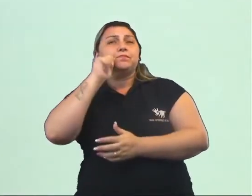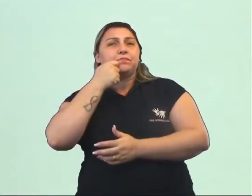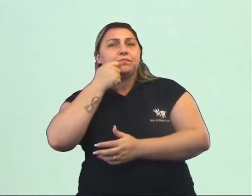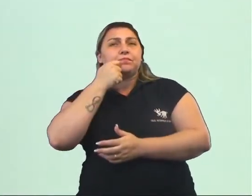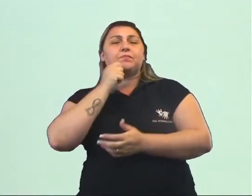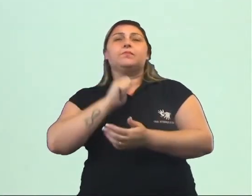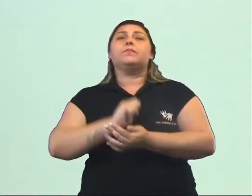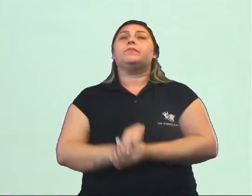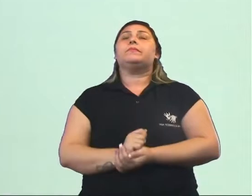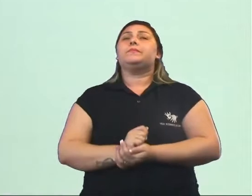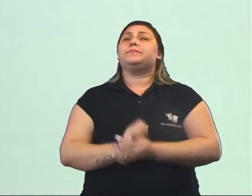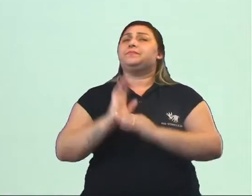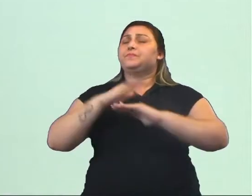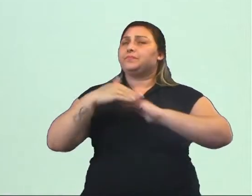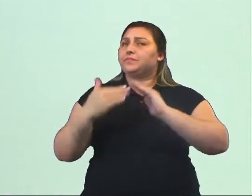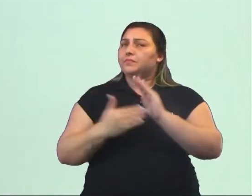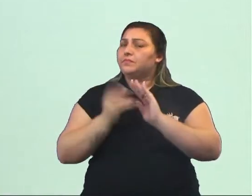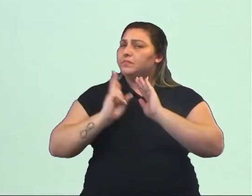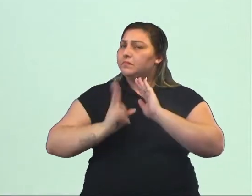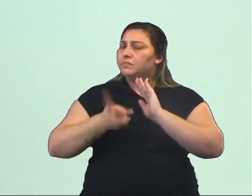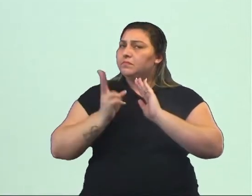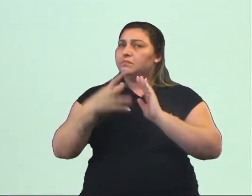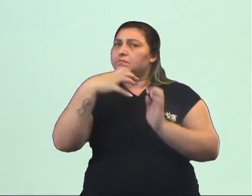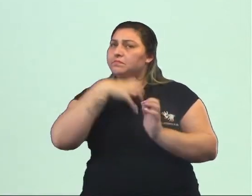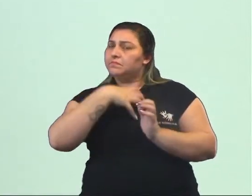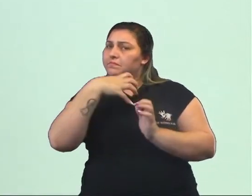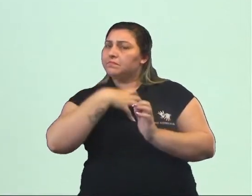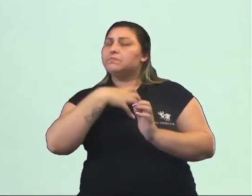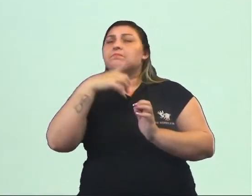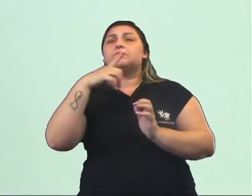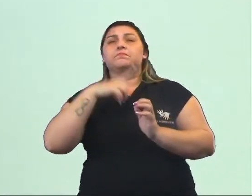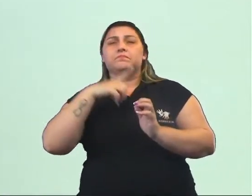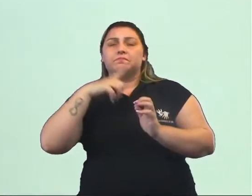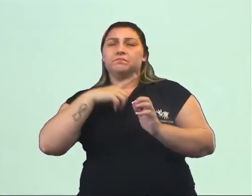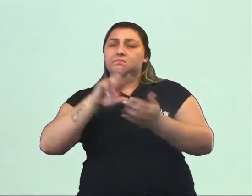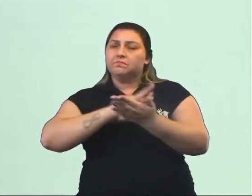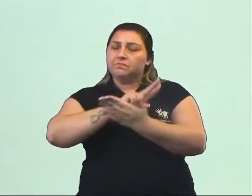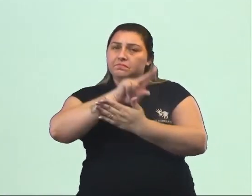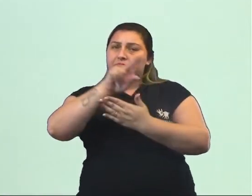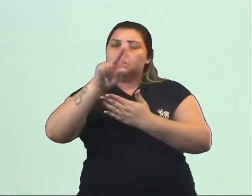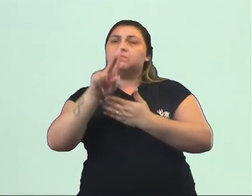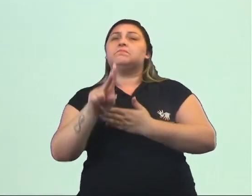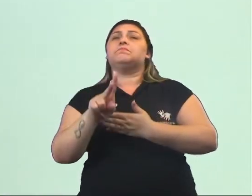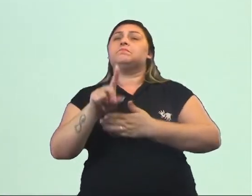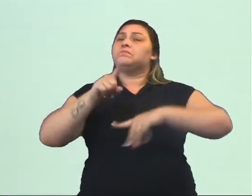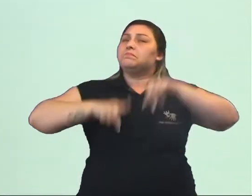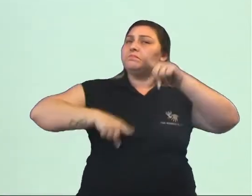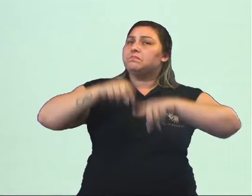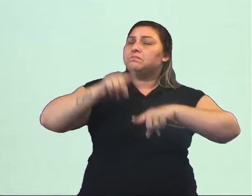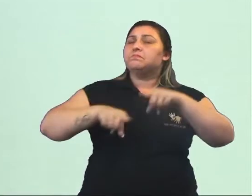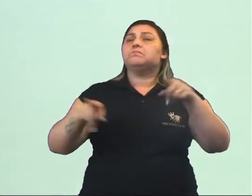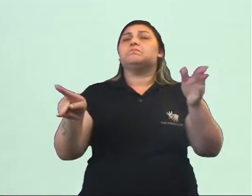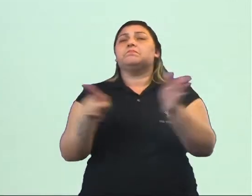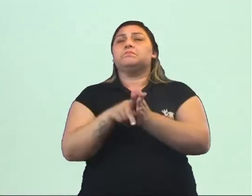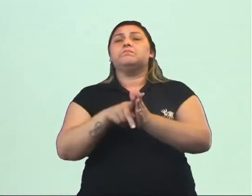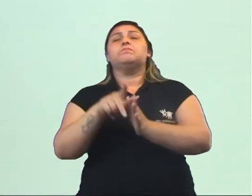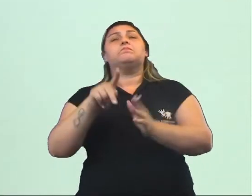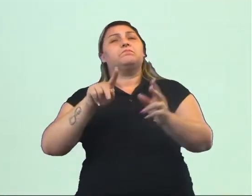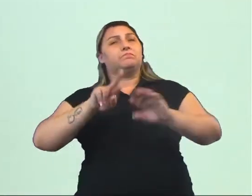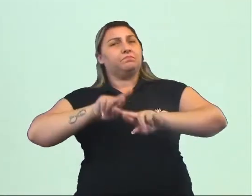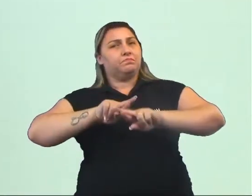pães. E esses pães todos são do mesmo tipo ou será que eles têm diferença? Isso mesmo, eles